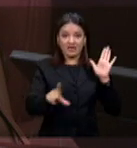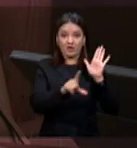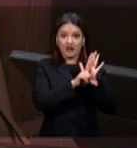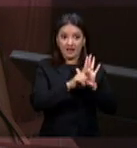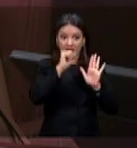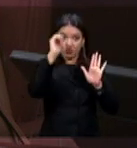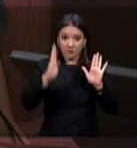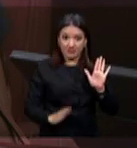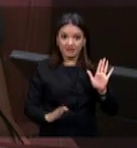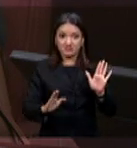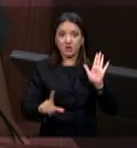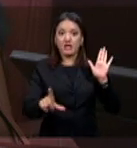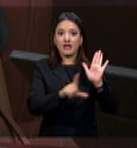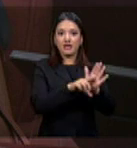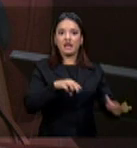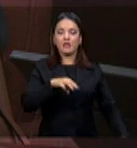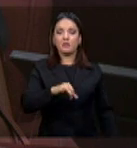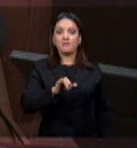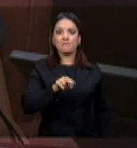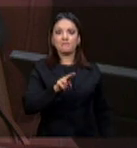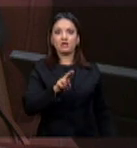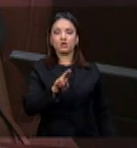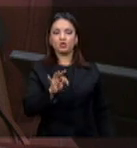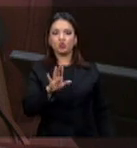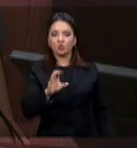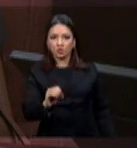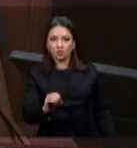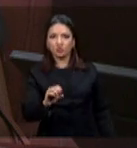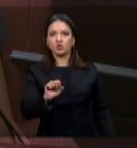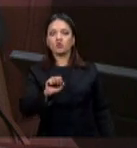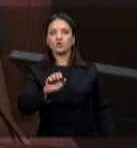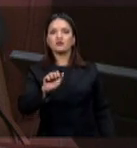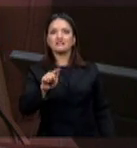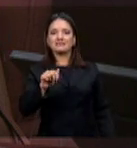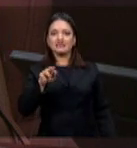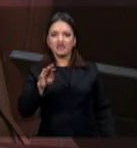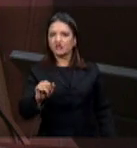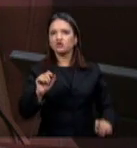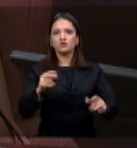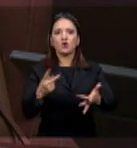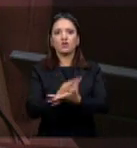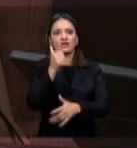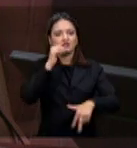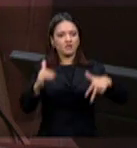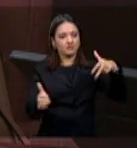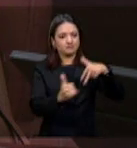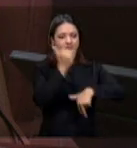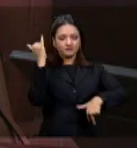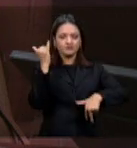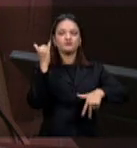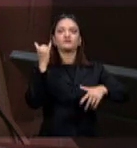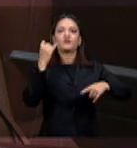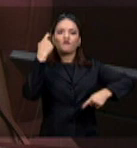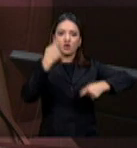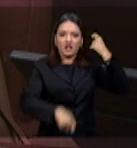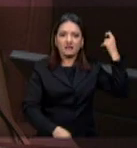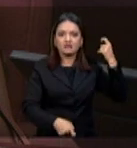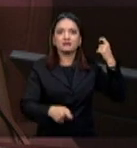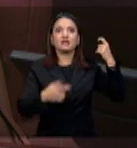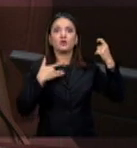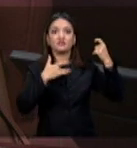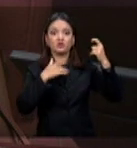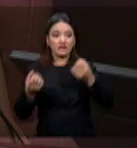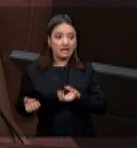Seguinte. Todas as unidades de saúde têm que providenciar para as vítimas de violência sexual medicamentos contra doenças